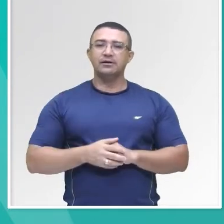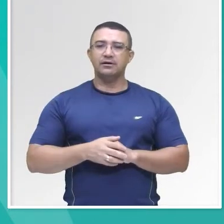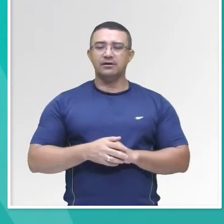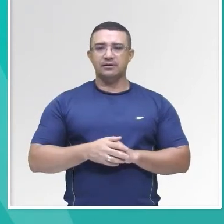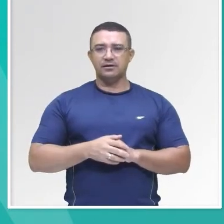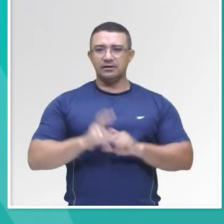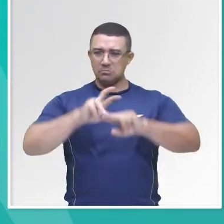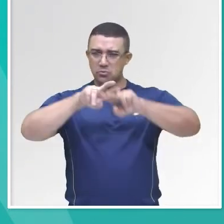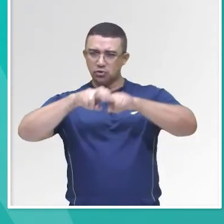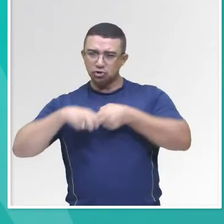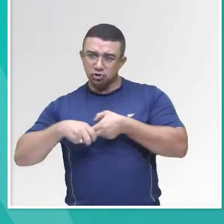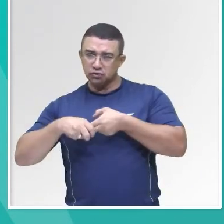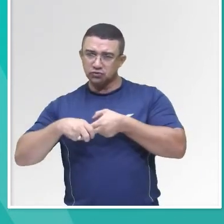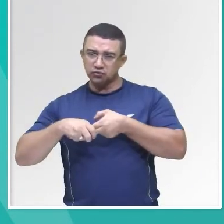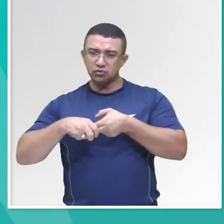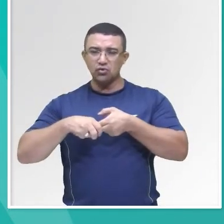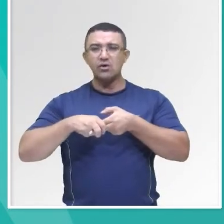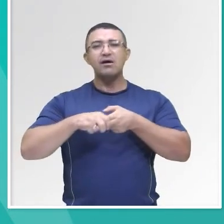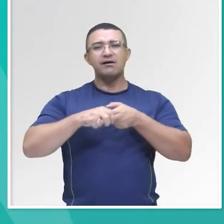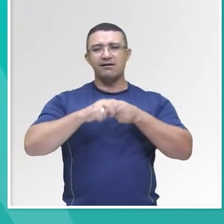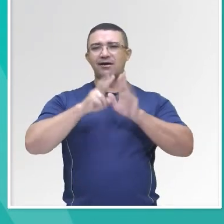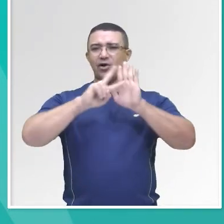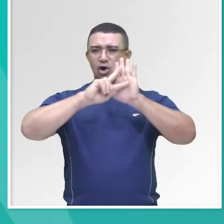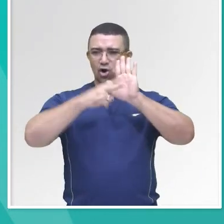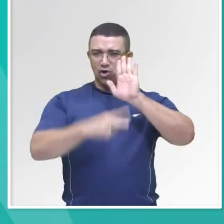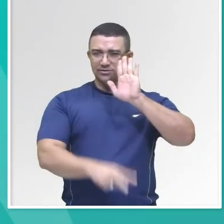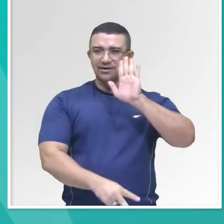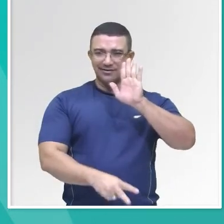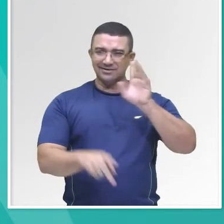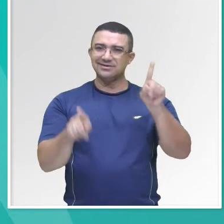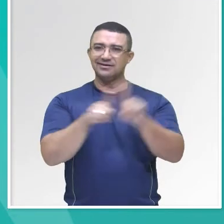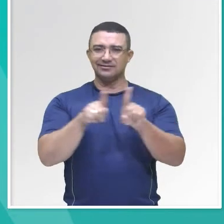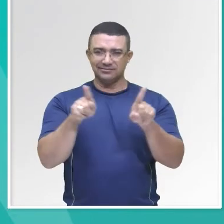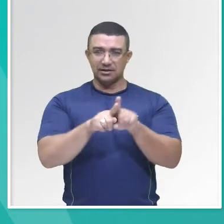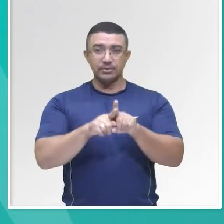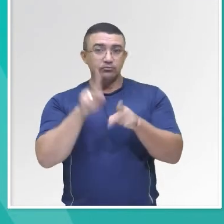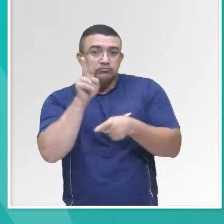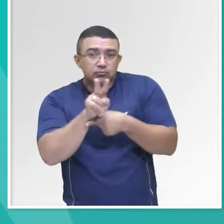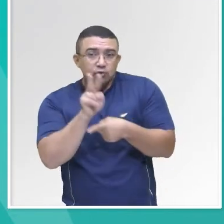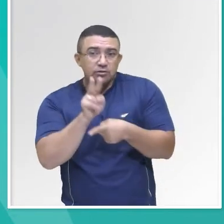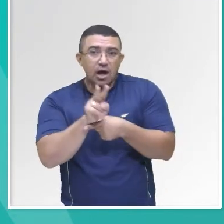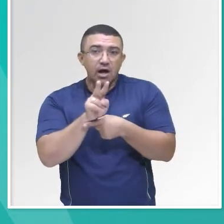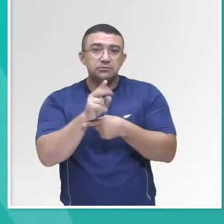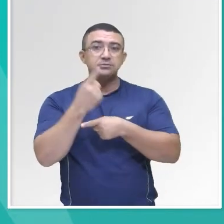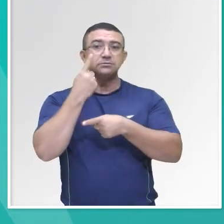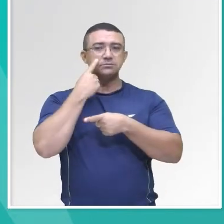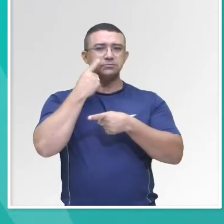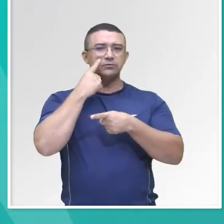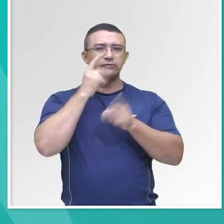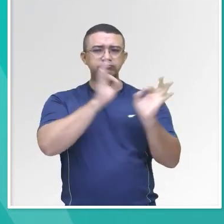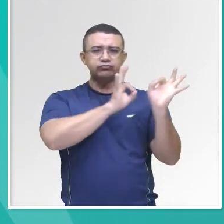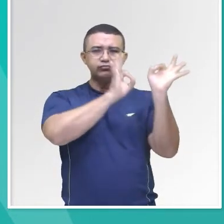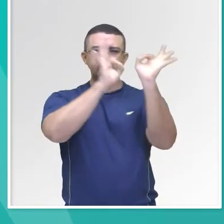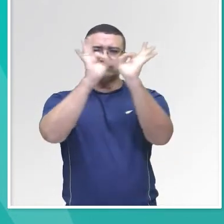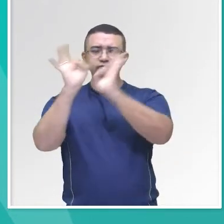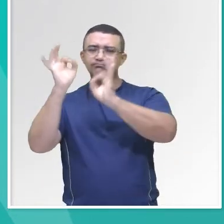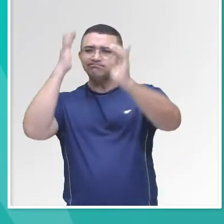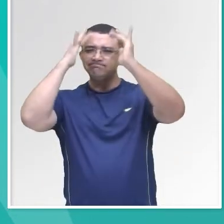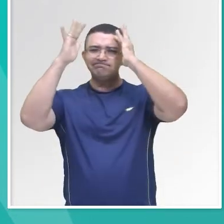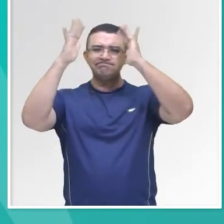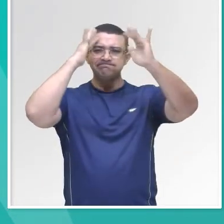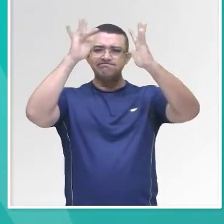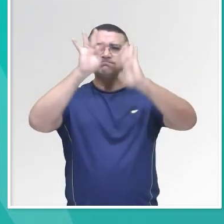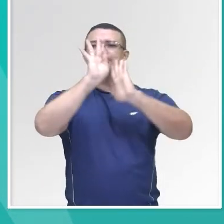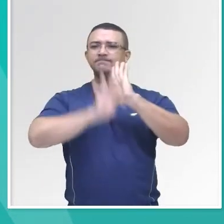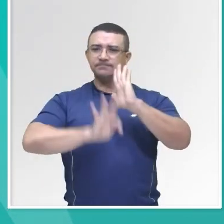consequências e prevenção, tá certo? Então, nós vamos acompanhar, nós vamos refletir e nós vamos ver